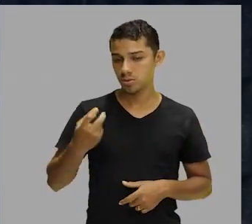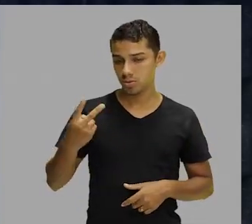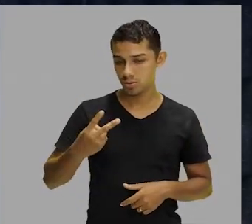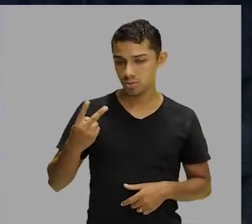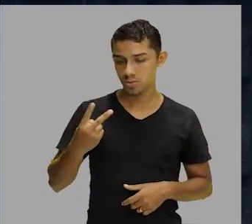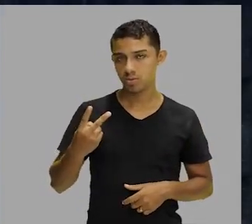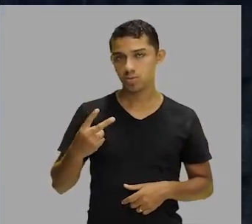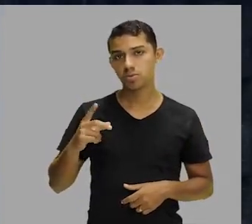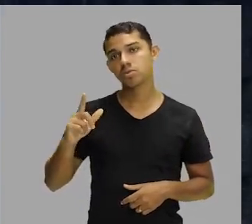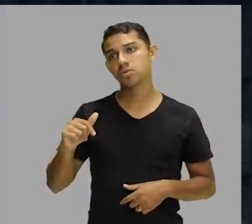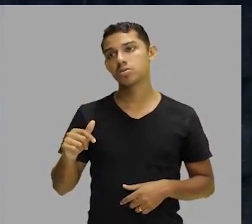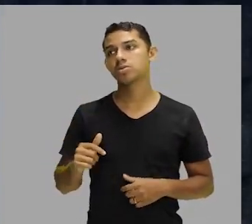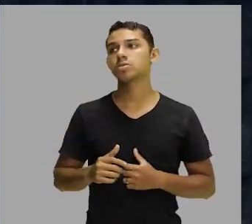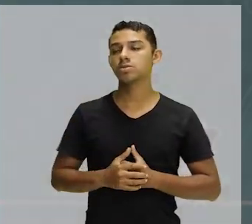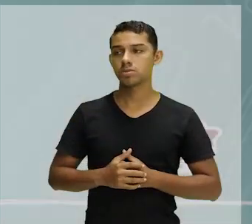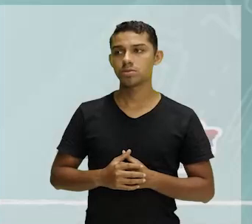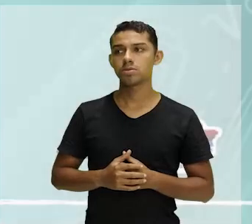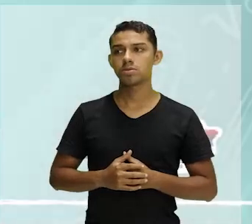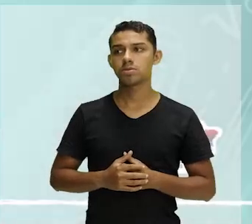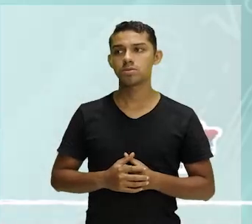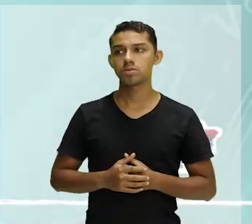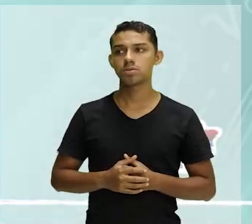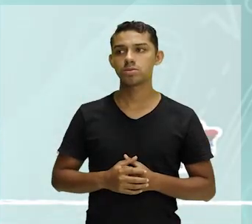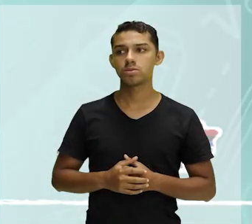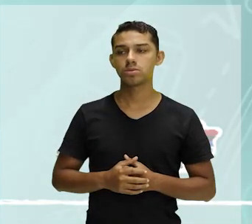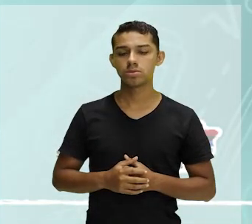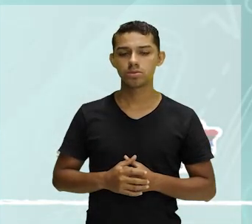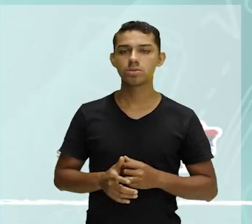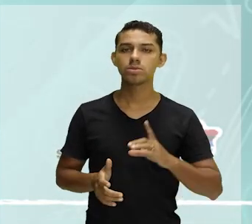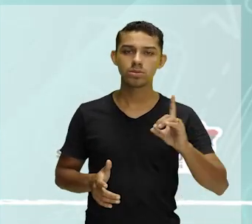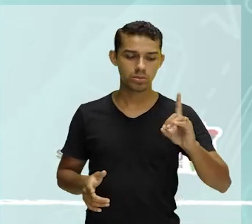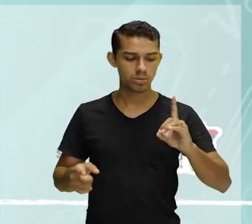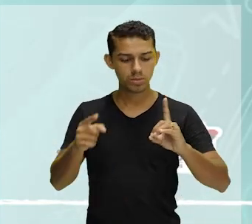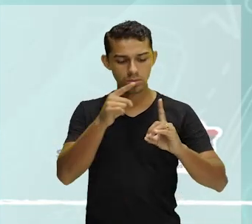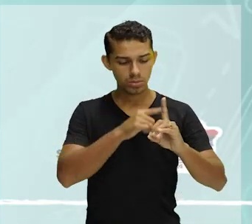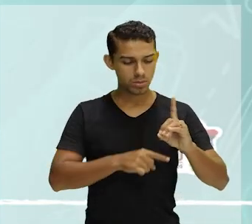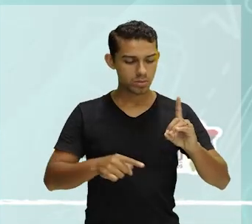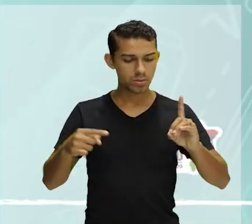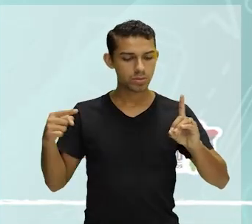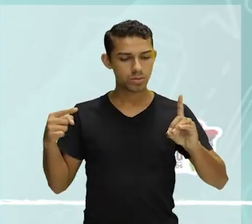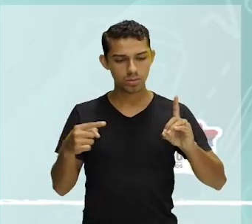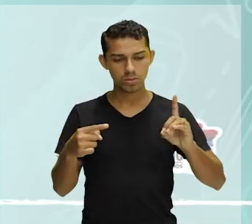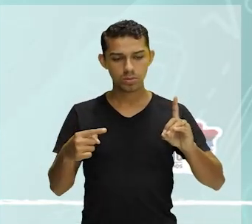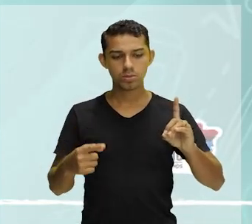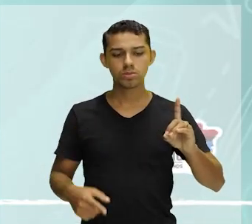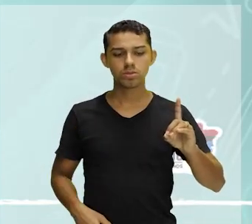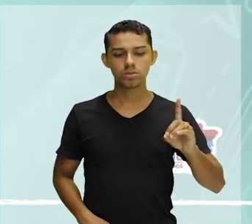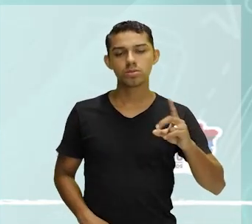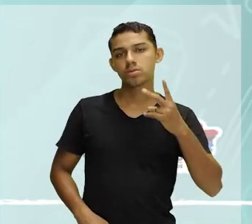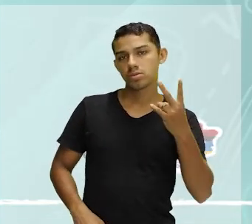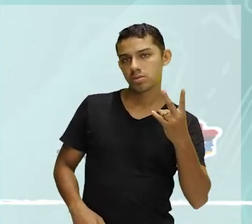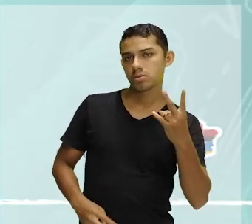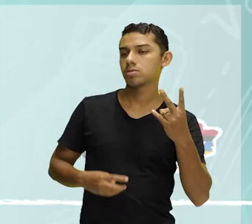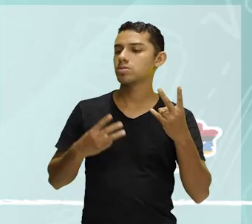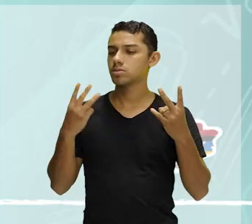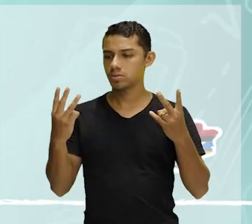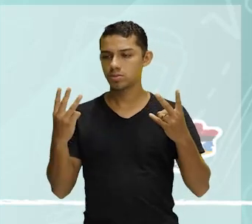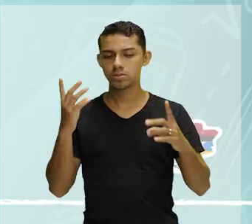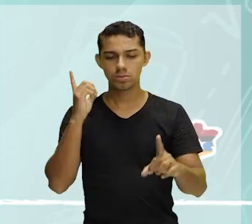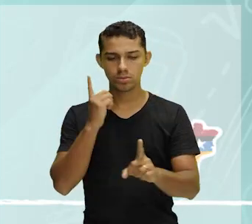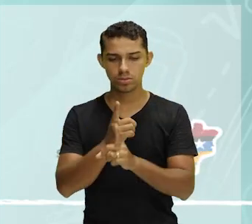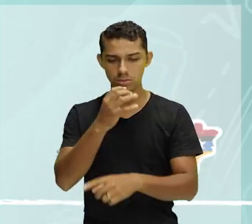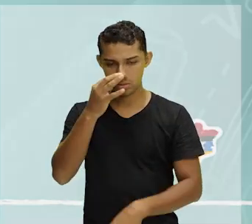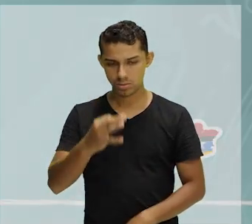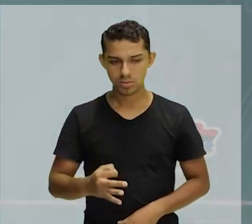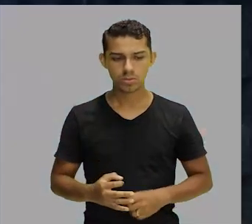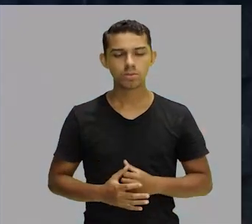cadeia alimentar vai ser o número 3. Então, a alternativa correta, número 2 e a pirâmide número